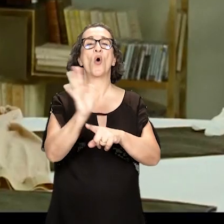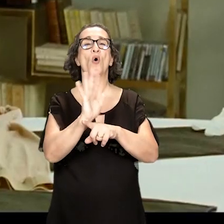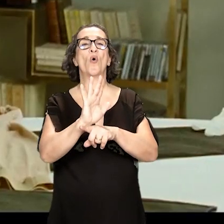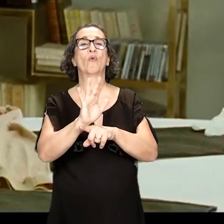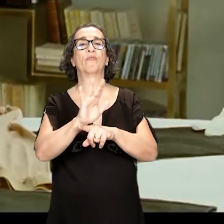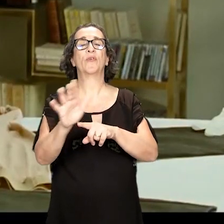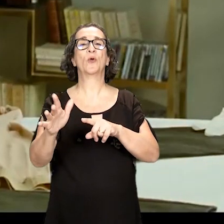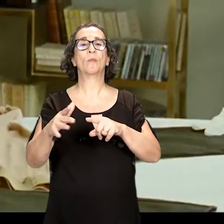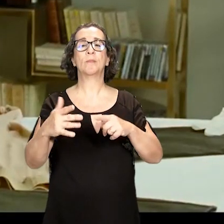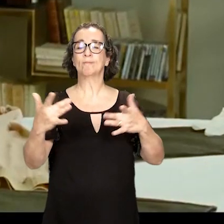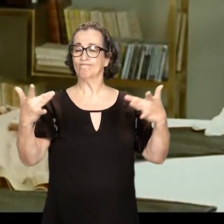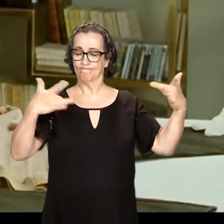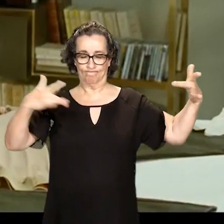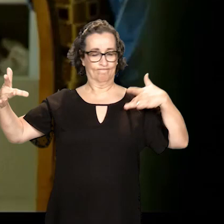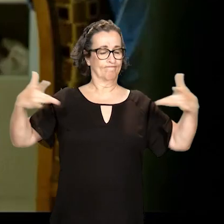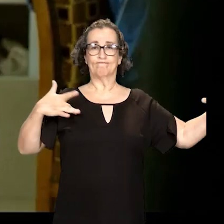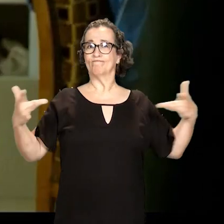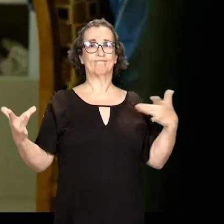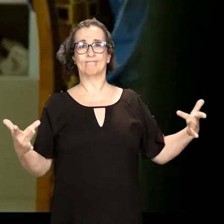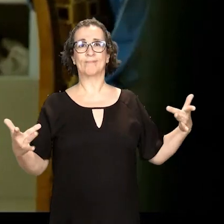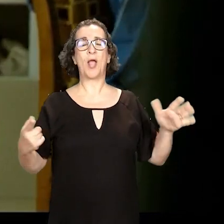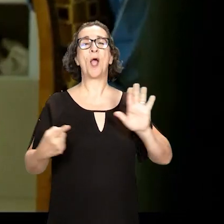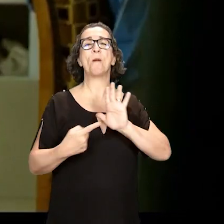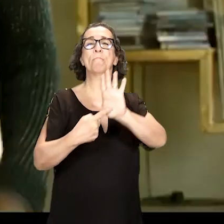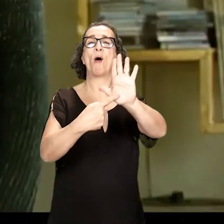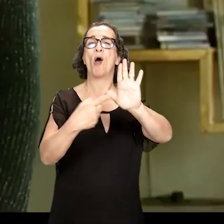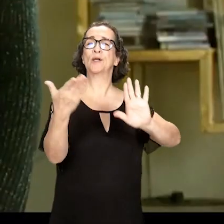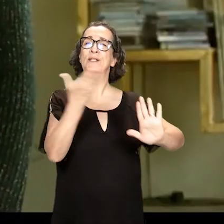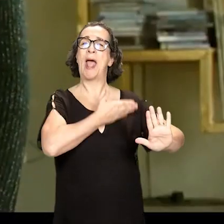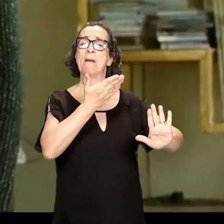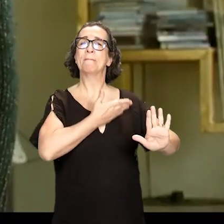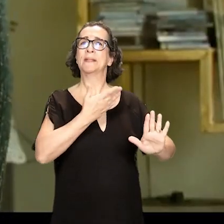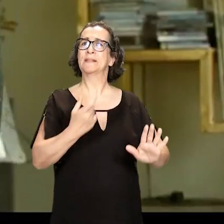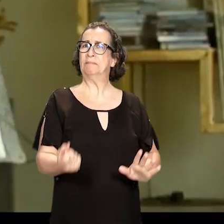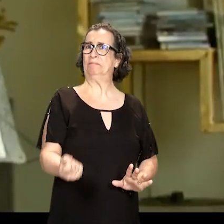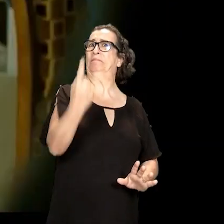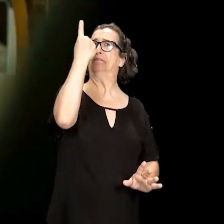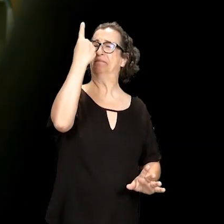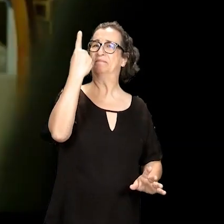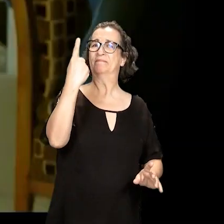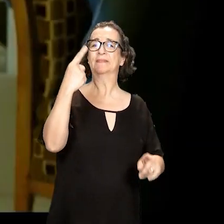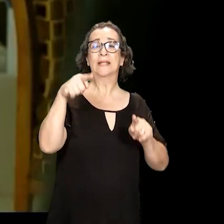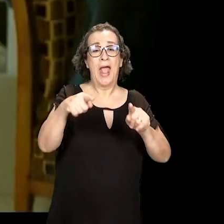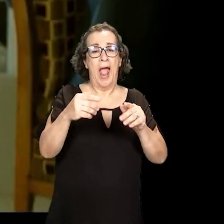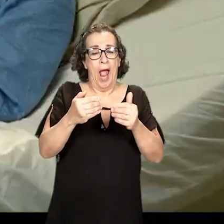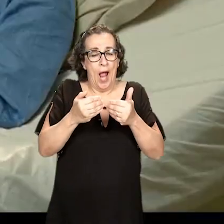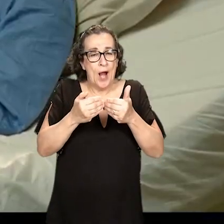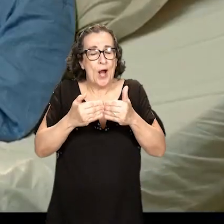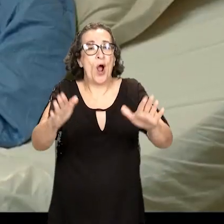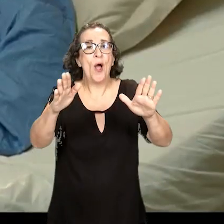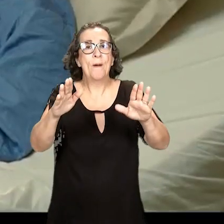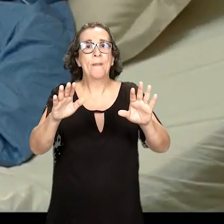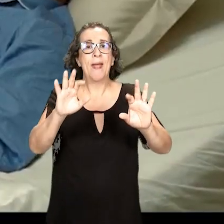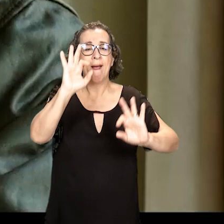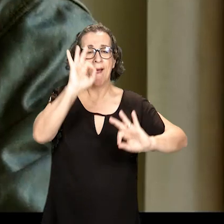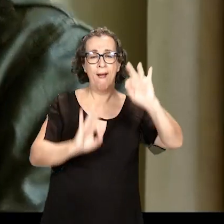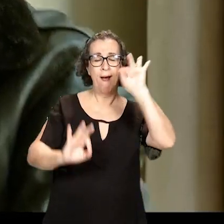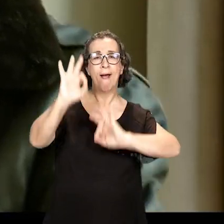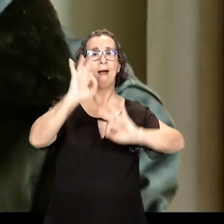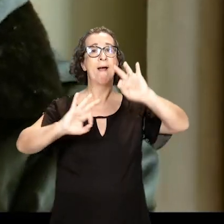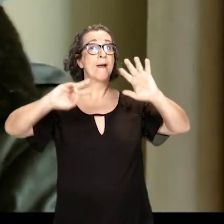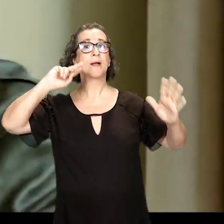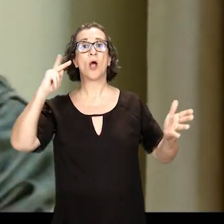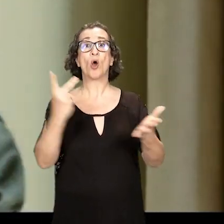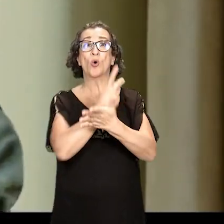a história mostra como uma amizade inusitada pode ser o processo de elaboração De um